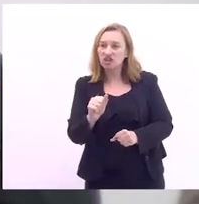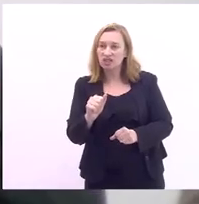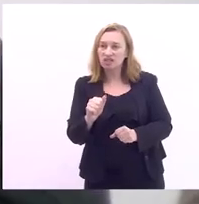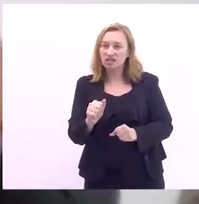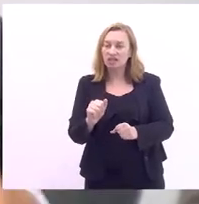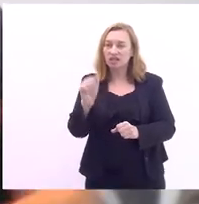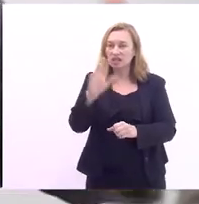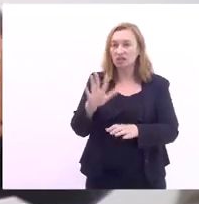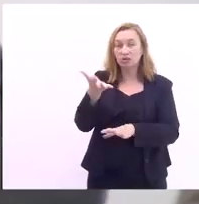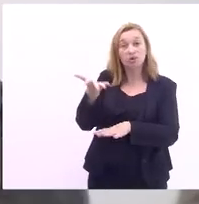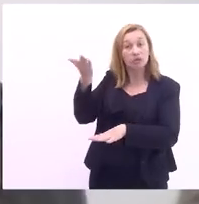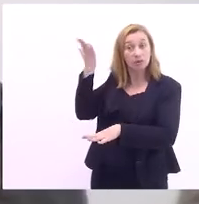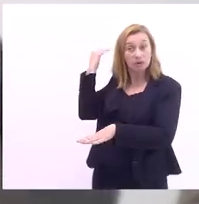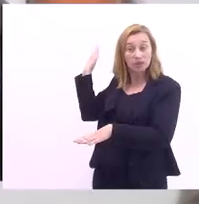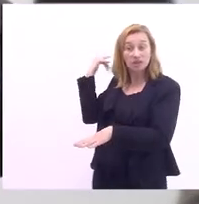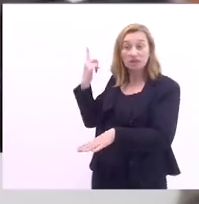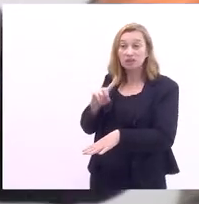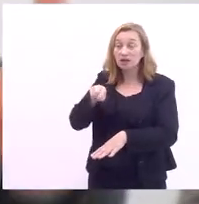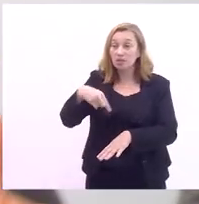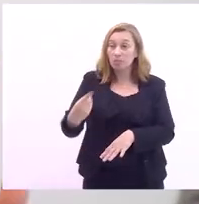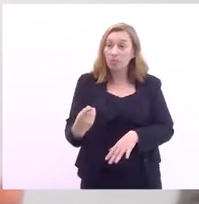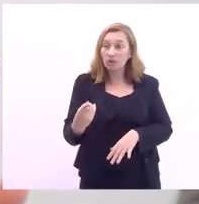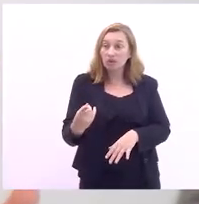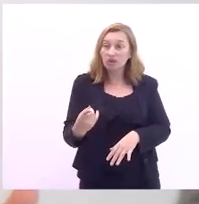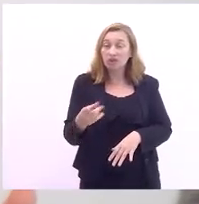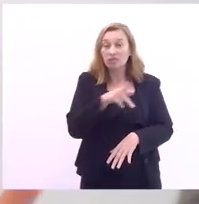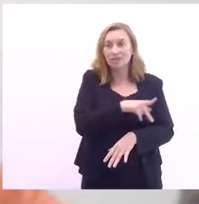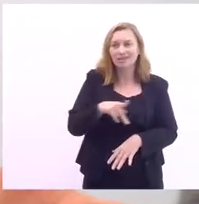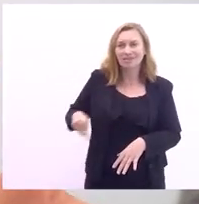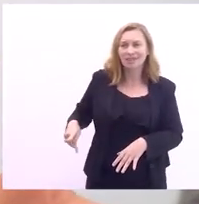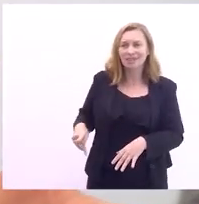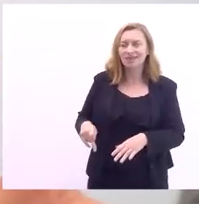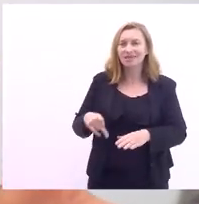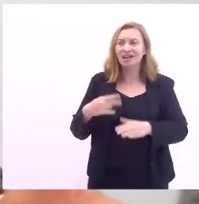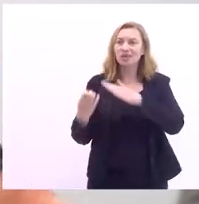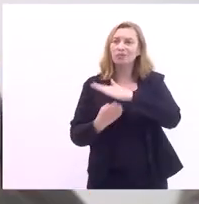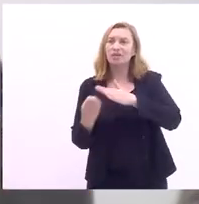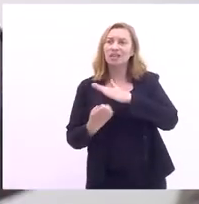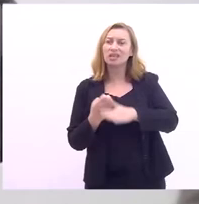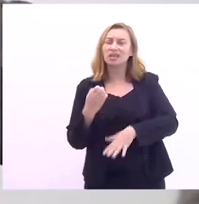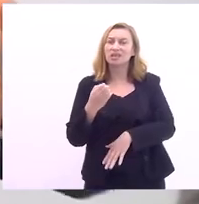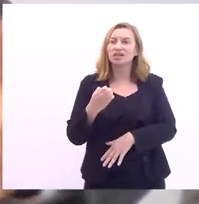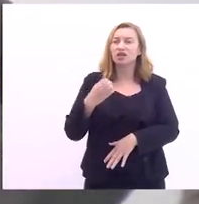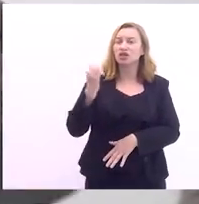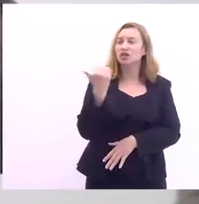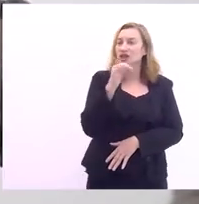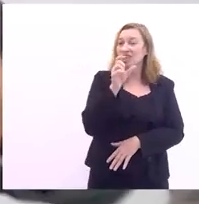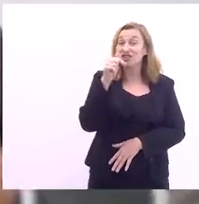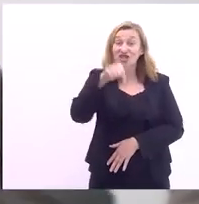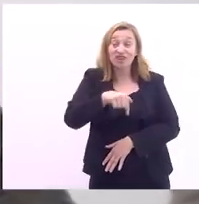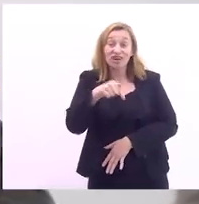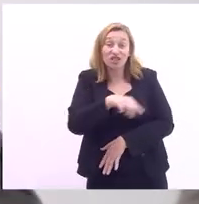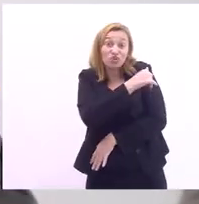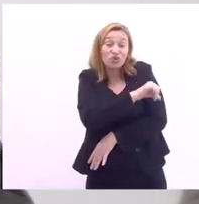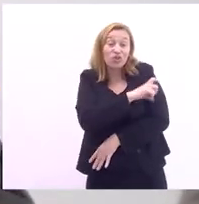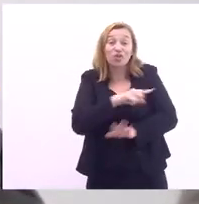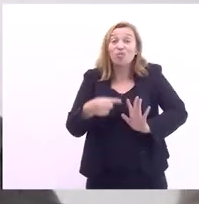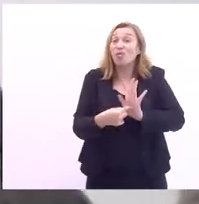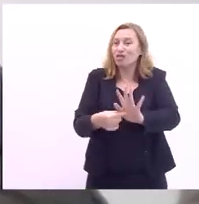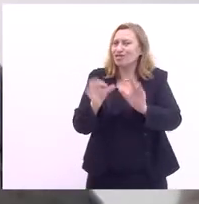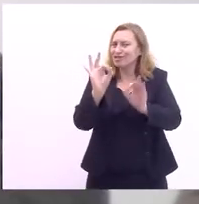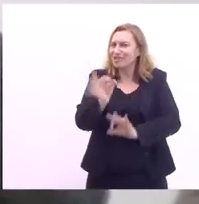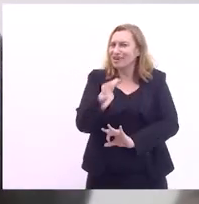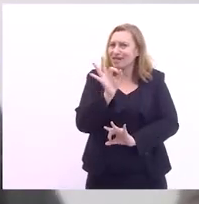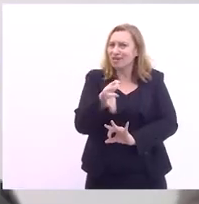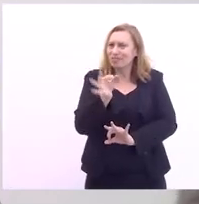época, logo depois veio a ser presidente da Light, pô. O que demonstra claramente que